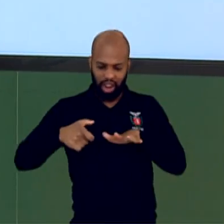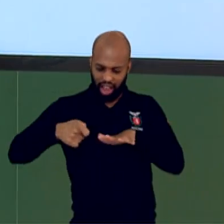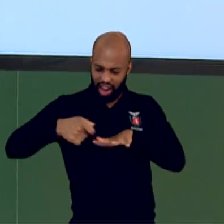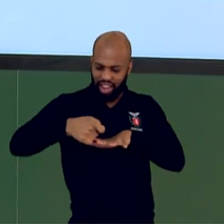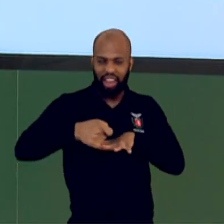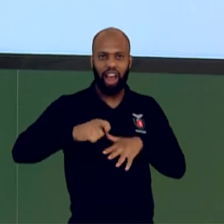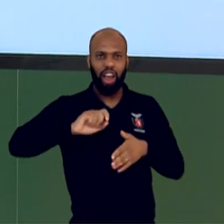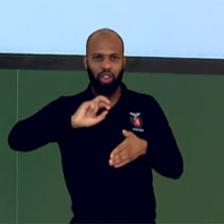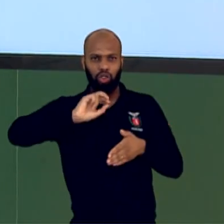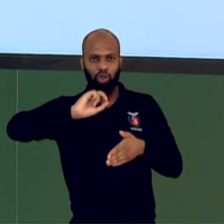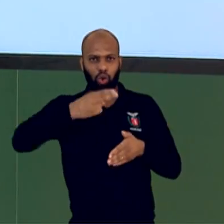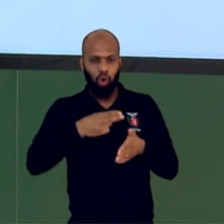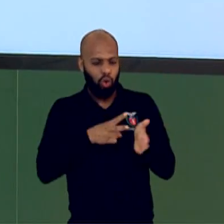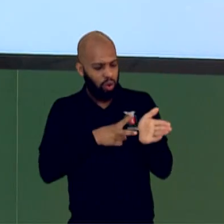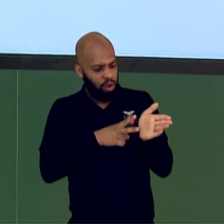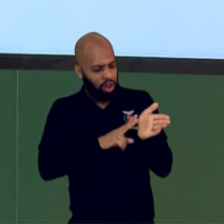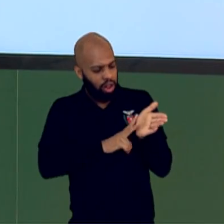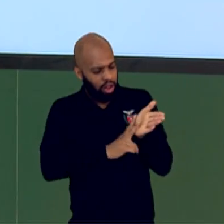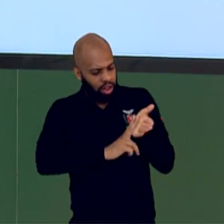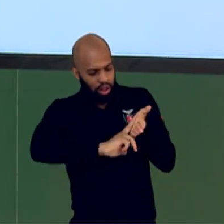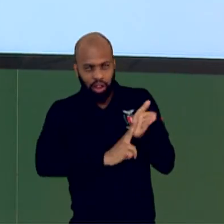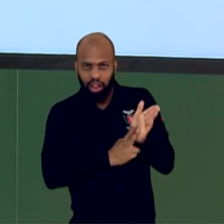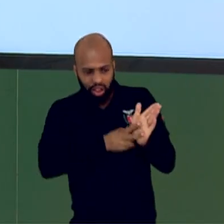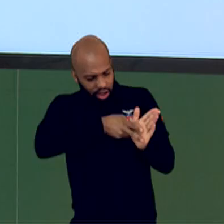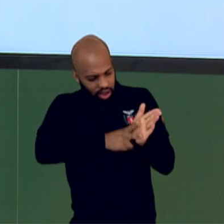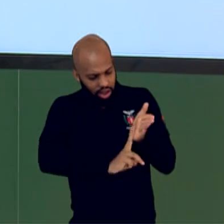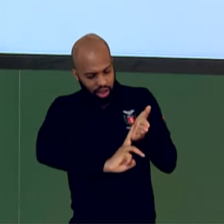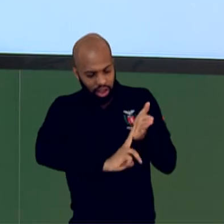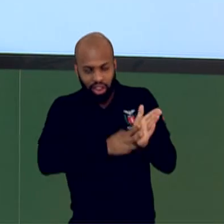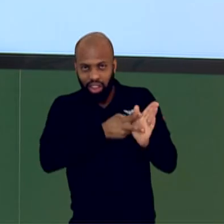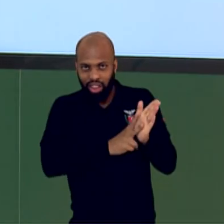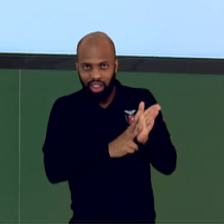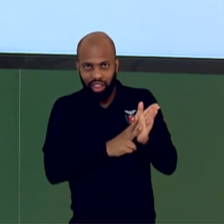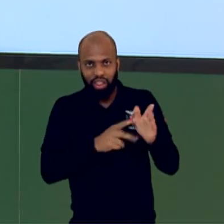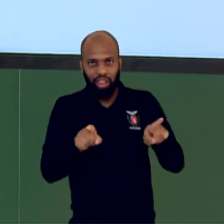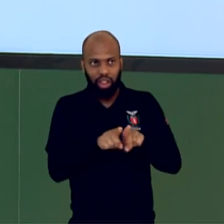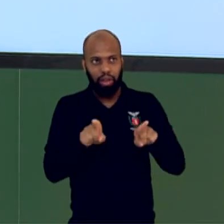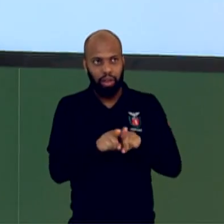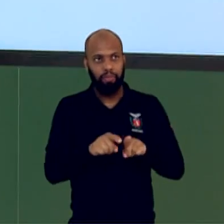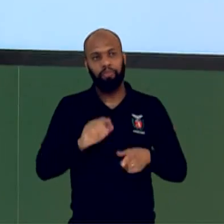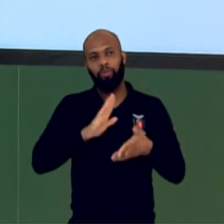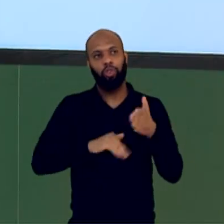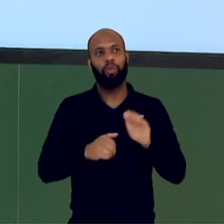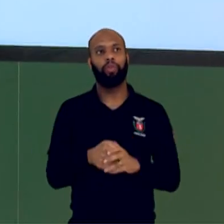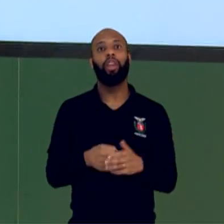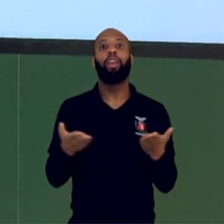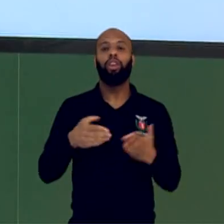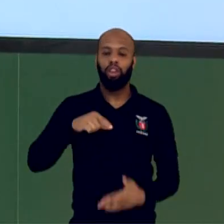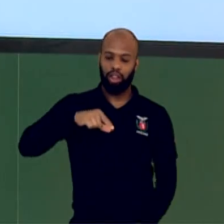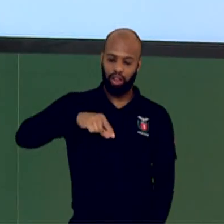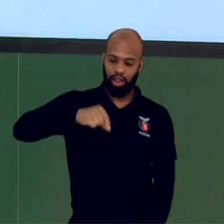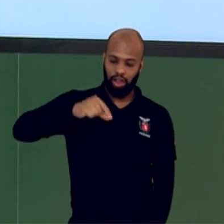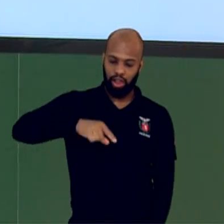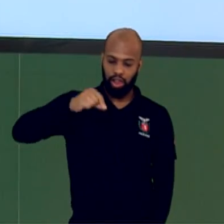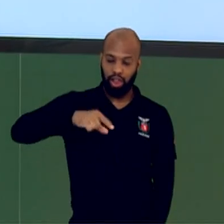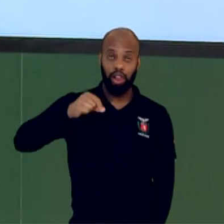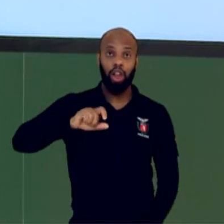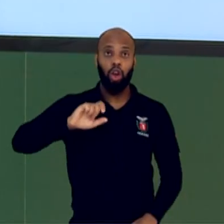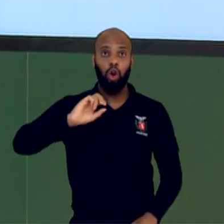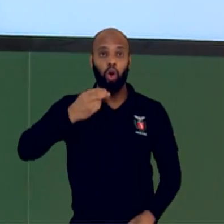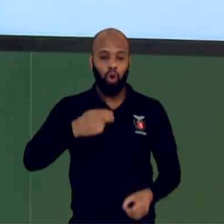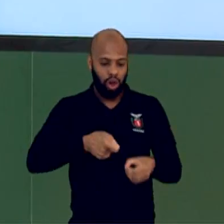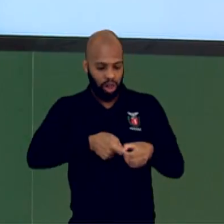parecido com a tesoura. Também está o ponto fixo no meio. Então, já não pode ser também. A gente já excluiu dois. Agora, vai ser a pinça ou o abridor de